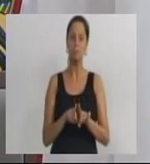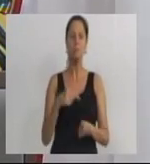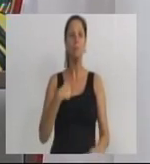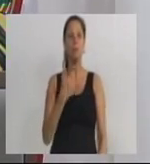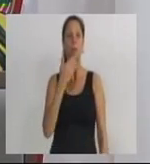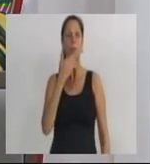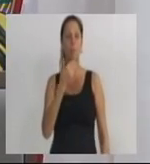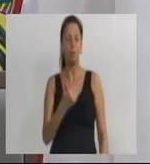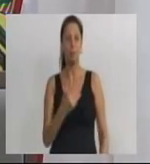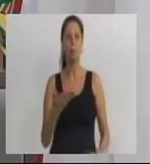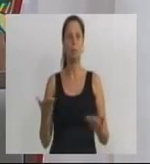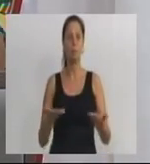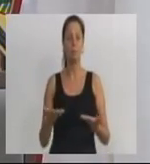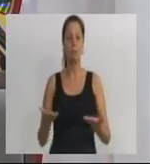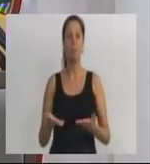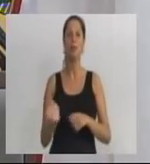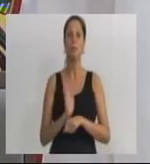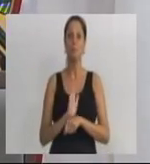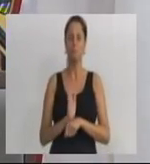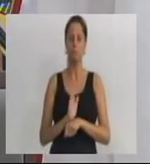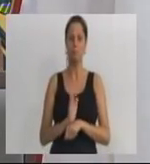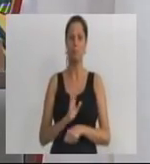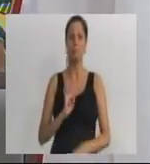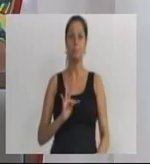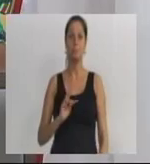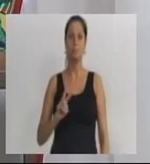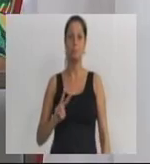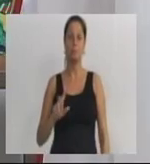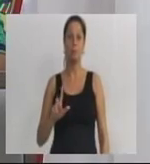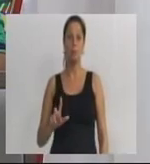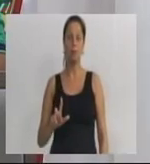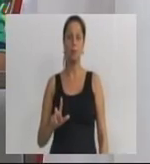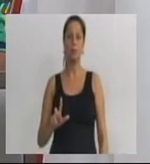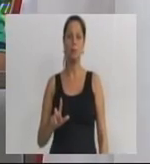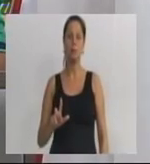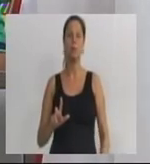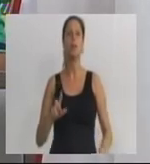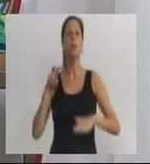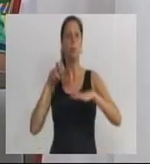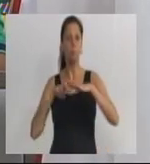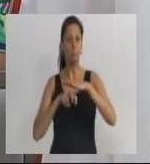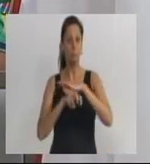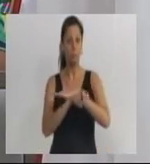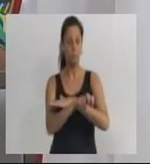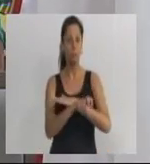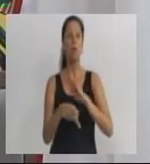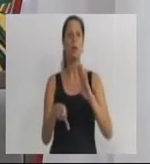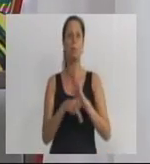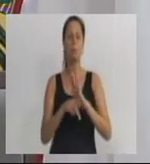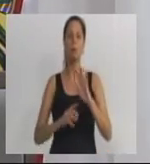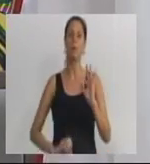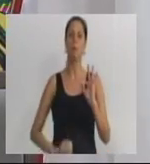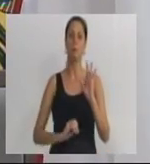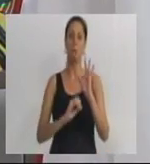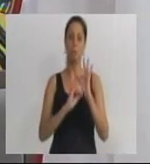solicito um vídeo aí para a TVL, já que ainda tem 1 minuto, do viaduto da rua Bruno Elgman, da Fortaleza,